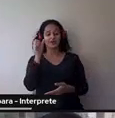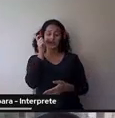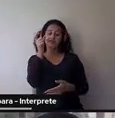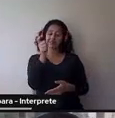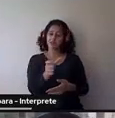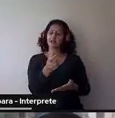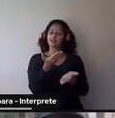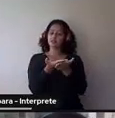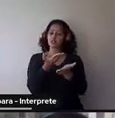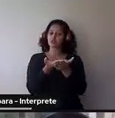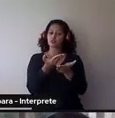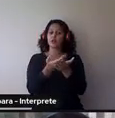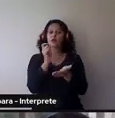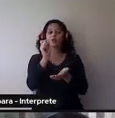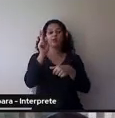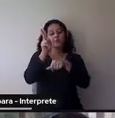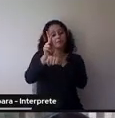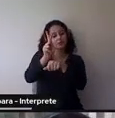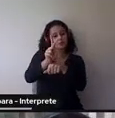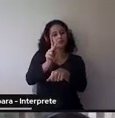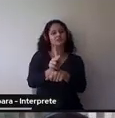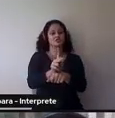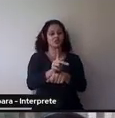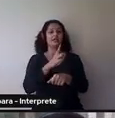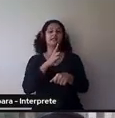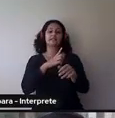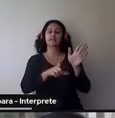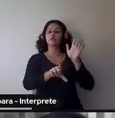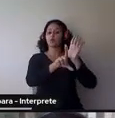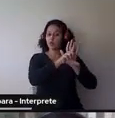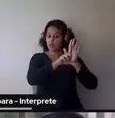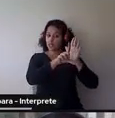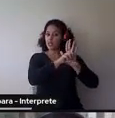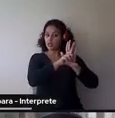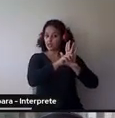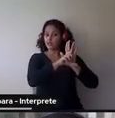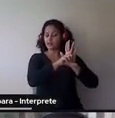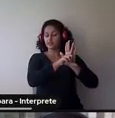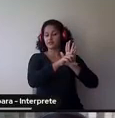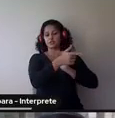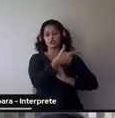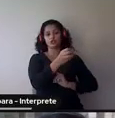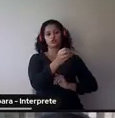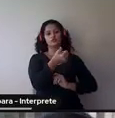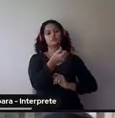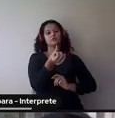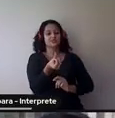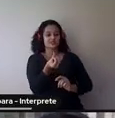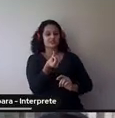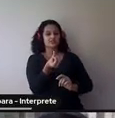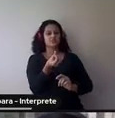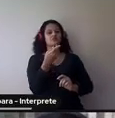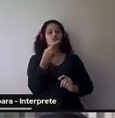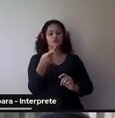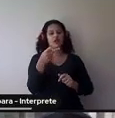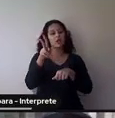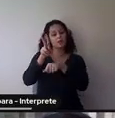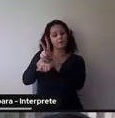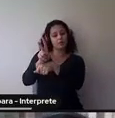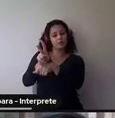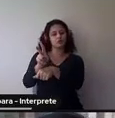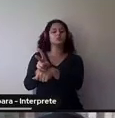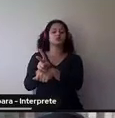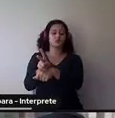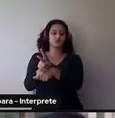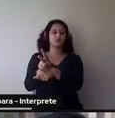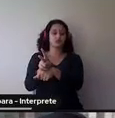lei, caso A 11.428 de 2016, que fala sobre a conservação, a proteção e a regeneração desse